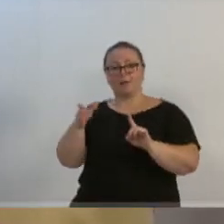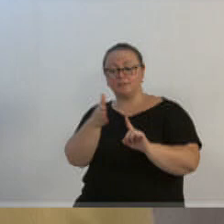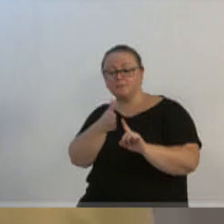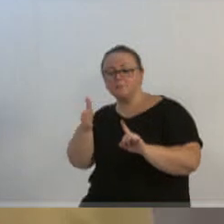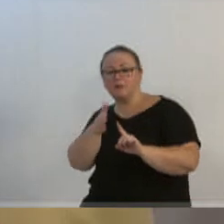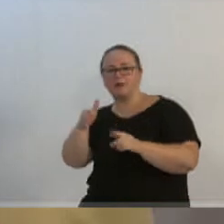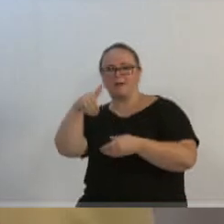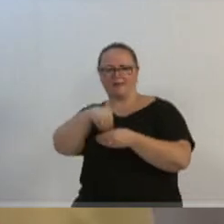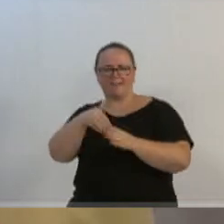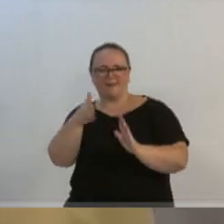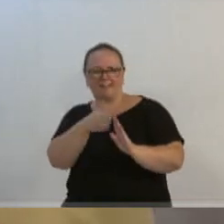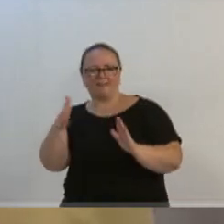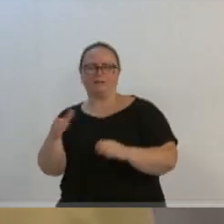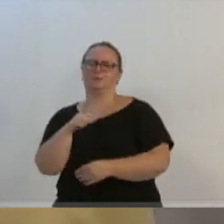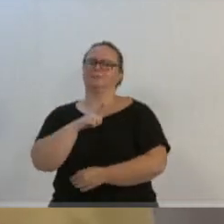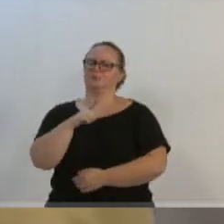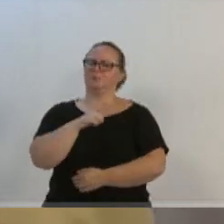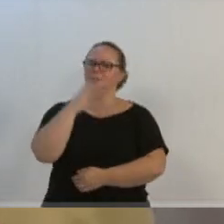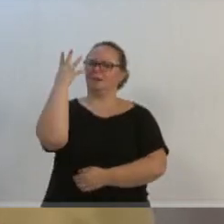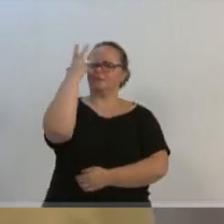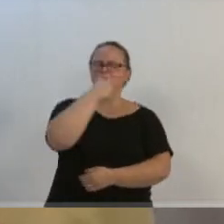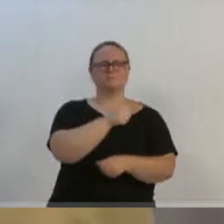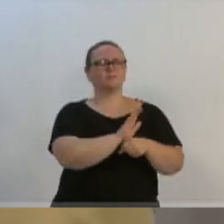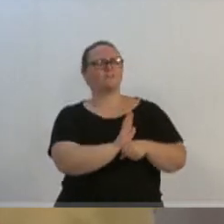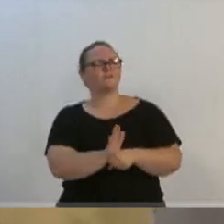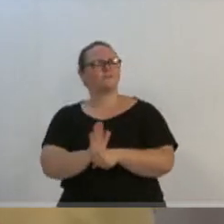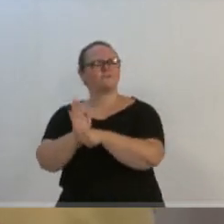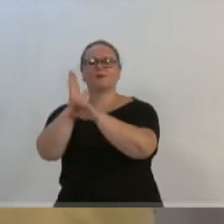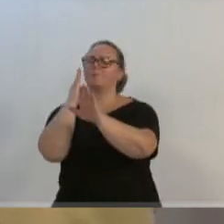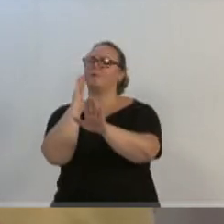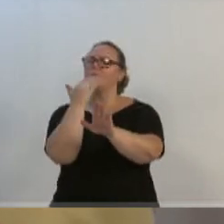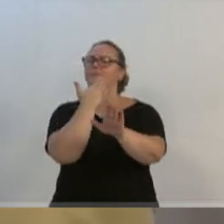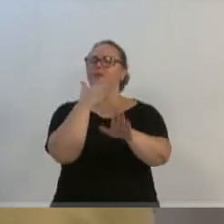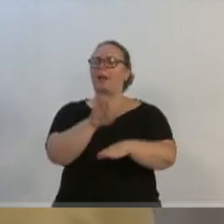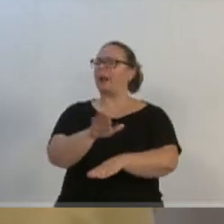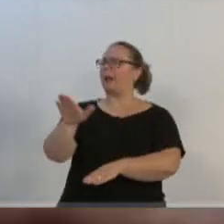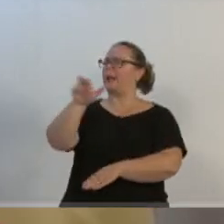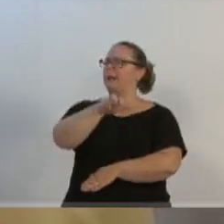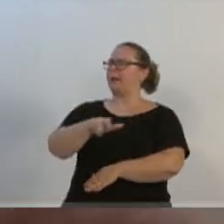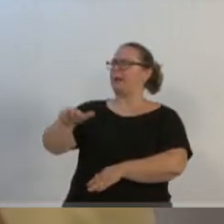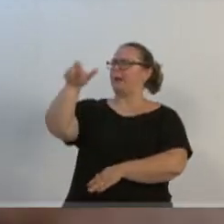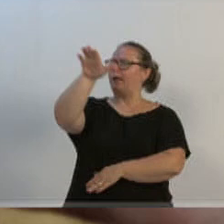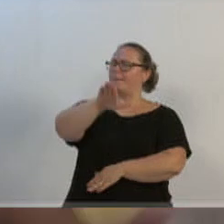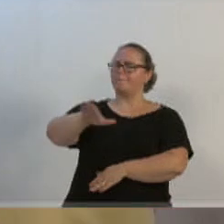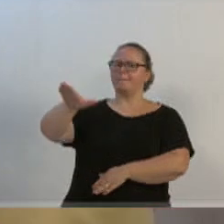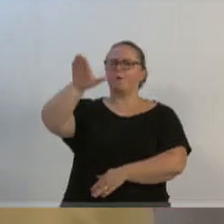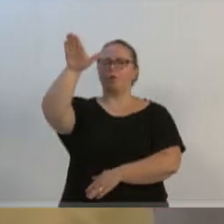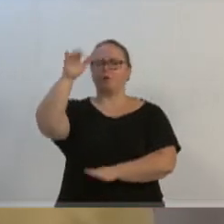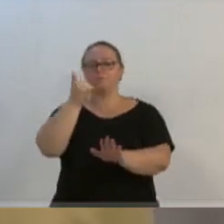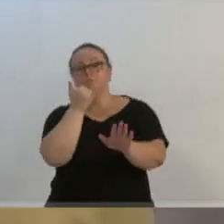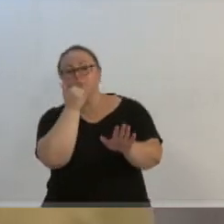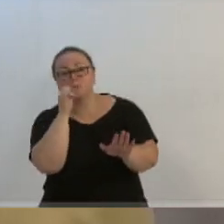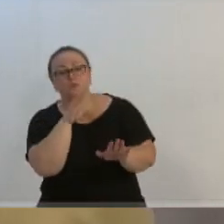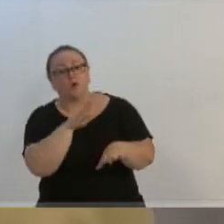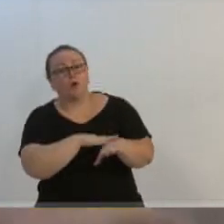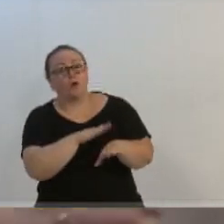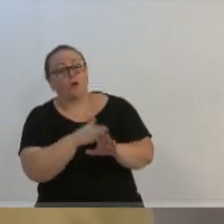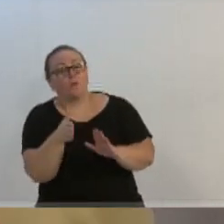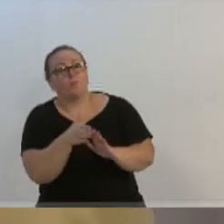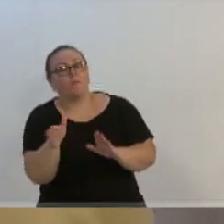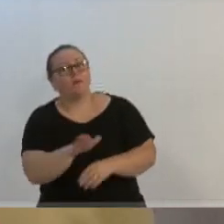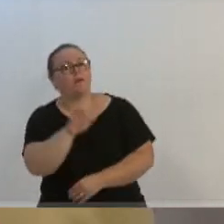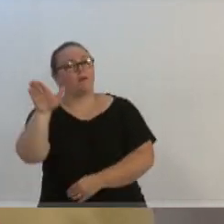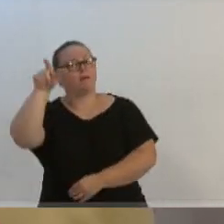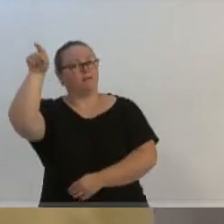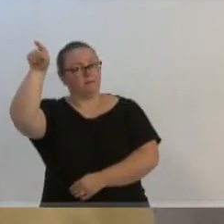aí aquelas lindas novelas, aqueles lindos filmes, né? Trepados lá nos morros, visitando os morros, que é só nessa época, infelizmente, que visitam as ruas de placa amarela, é só nessa